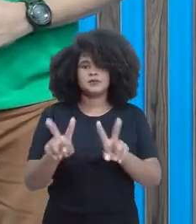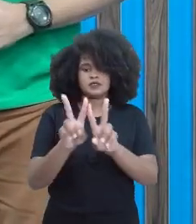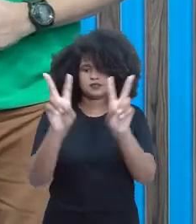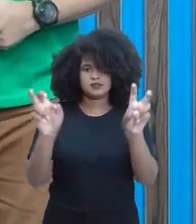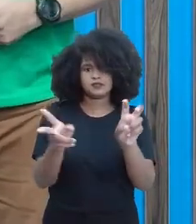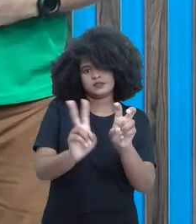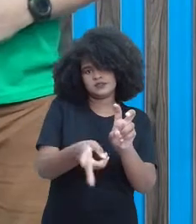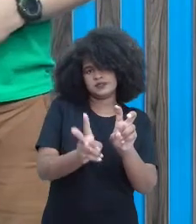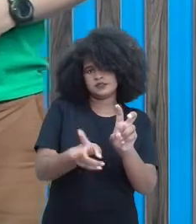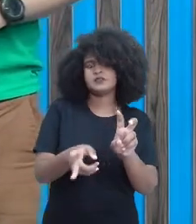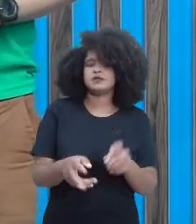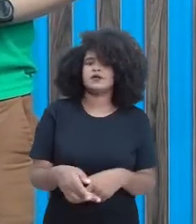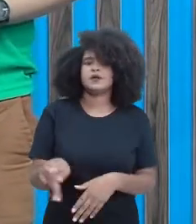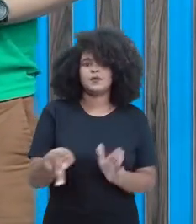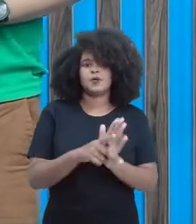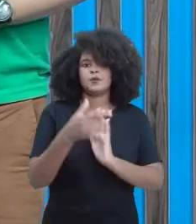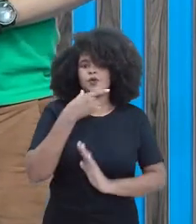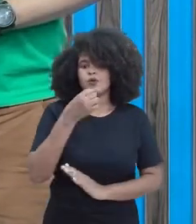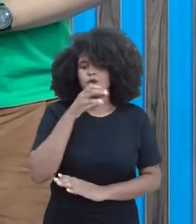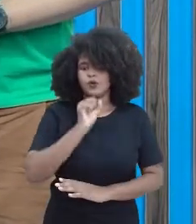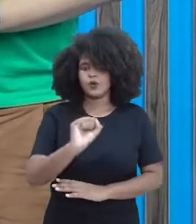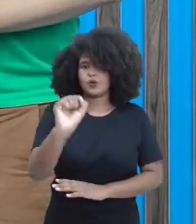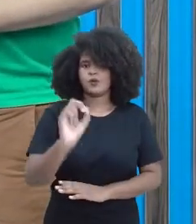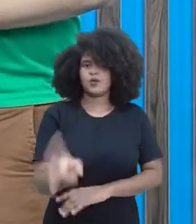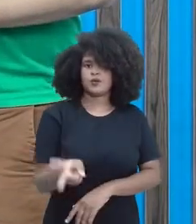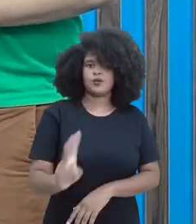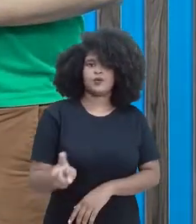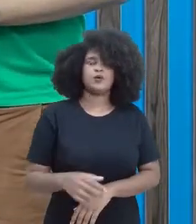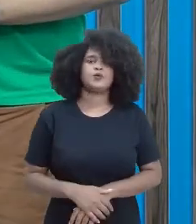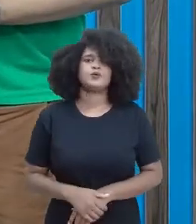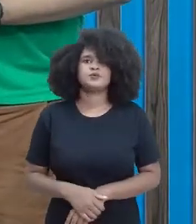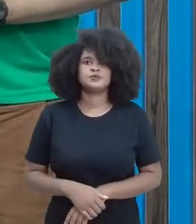gente o trabalho de Paulo Freire. Olha lá.